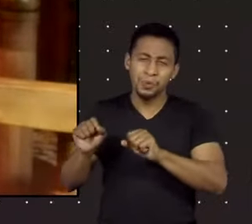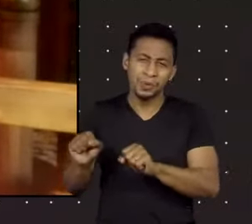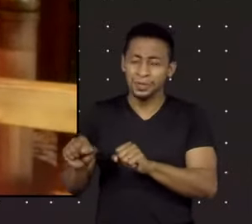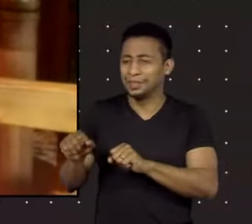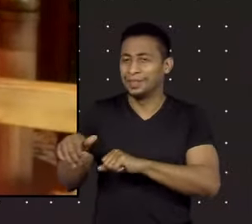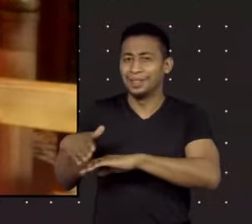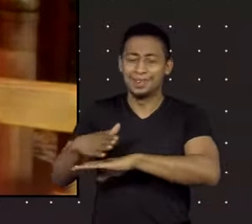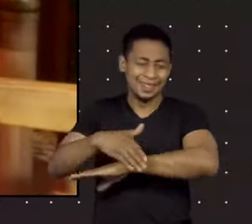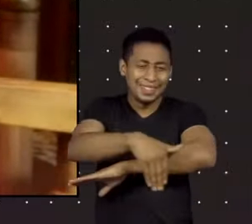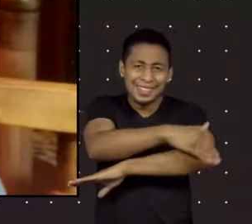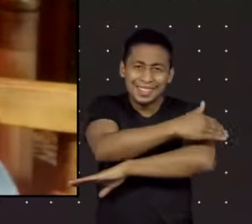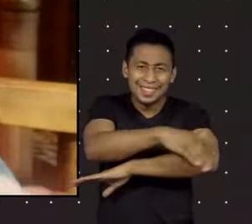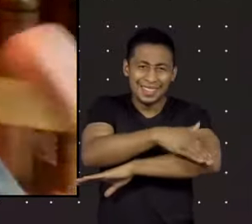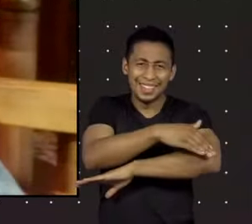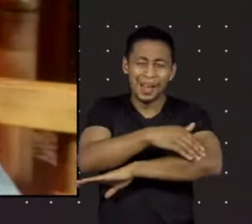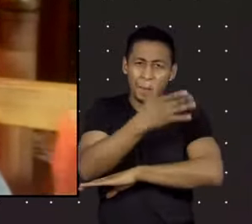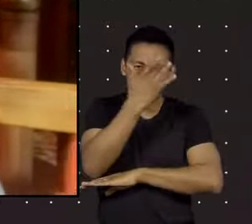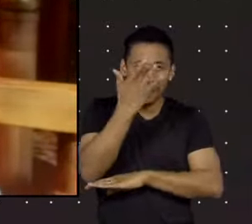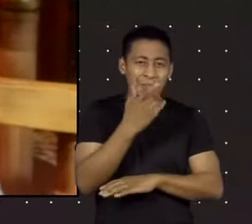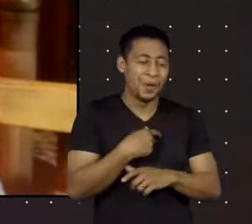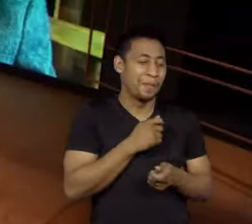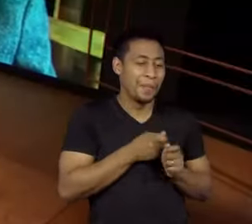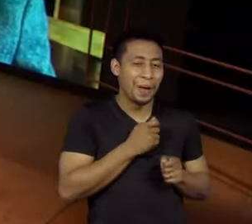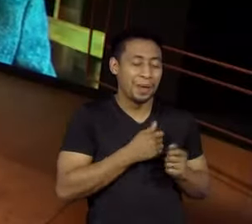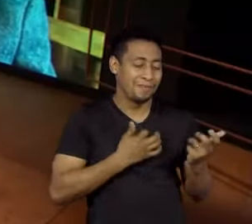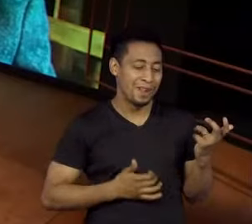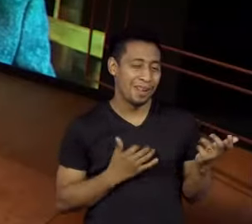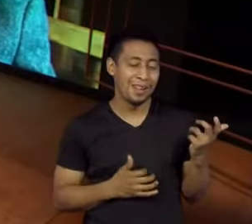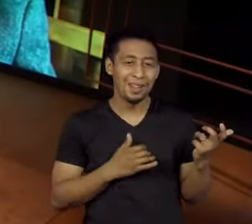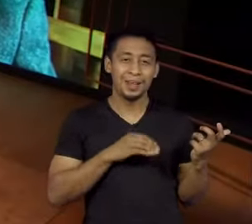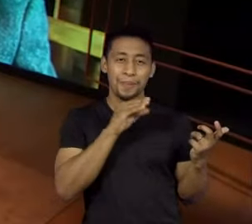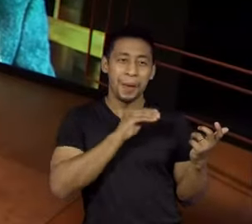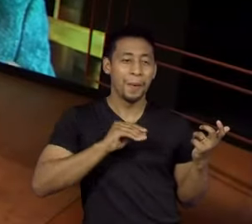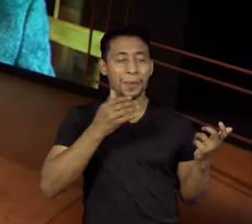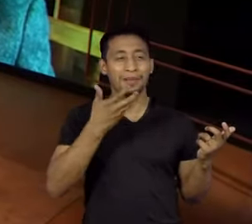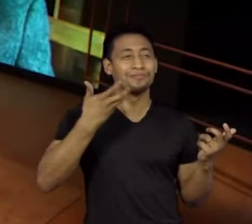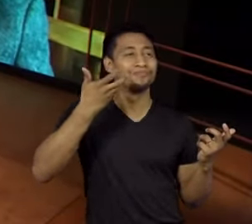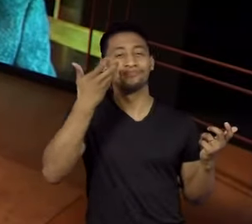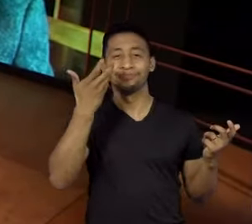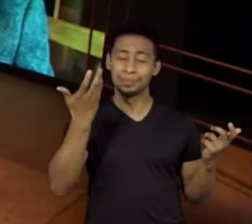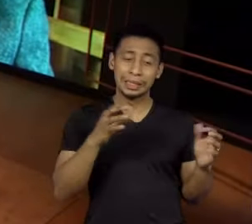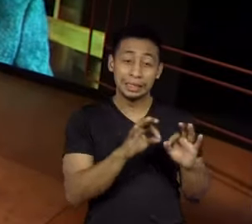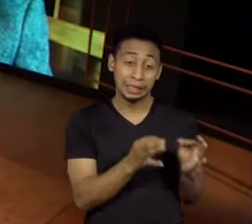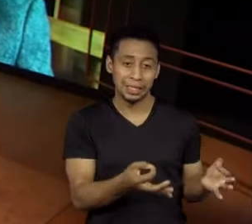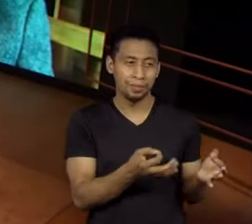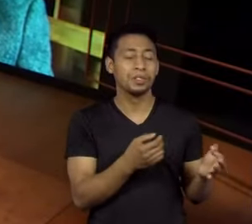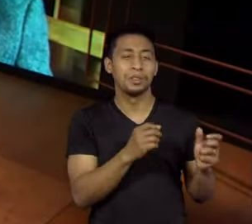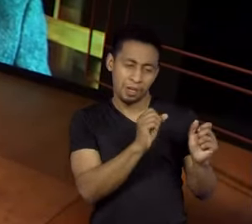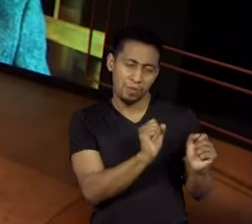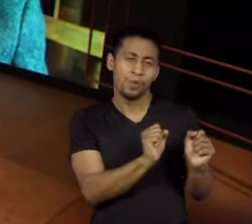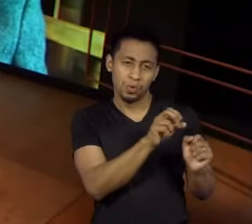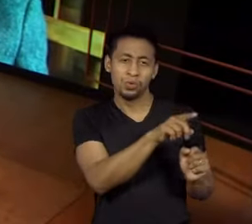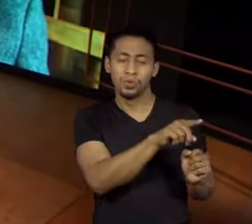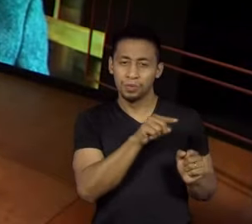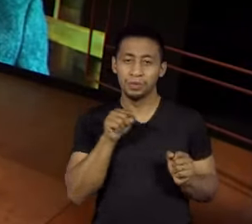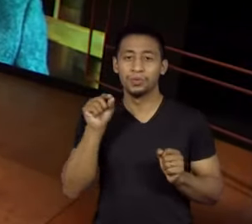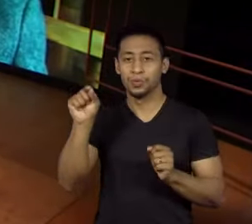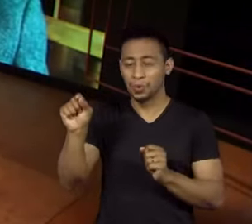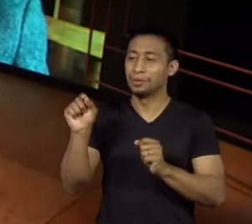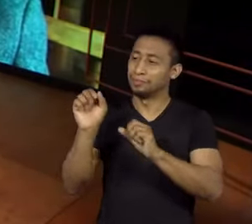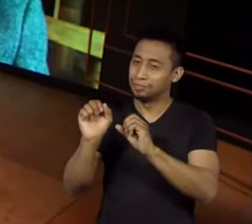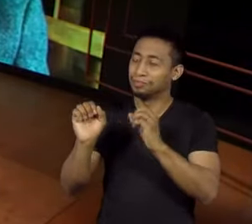no interior dos Estados Unidos que canta um blues lá com uma guitarra feita de caixa de sapato, entende?